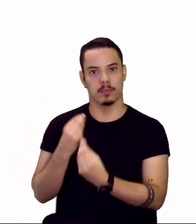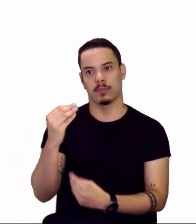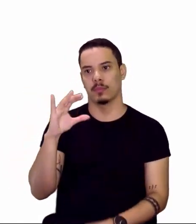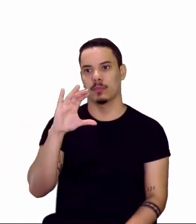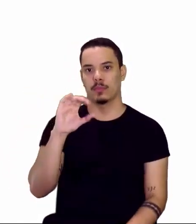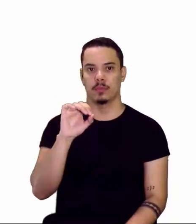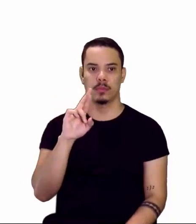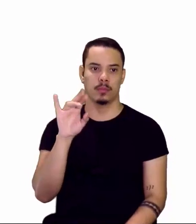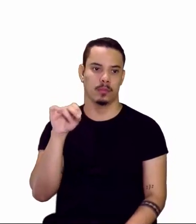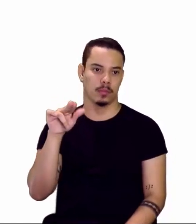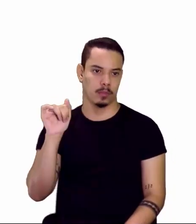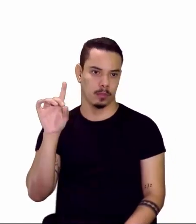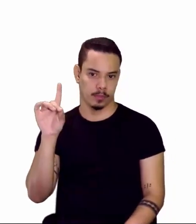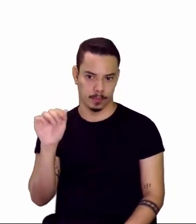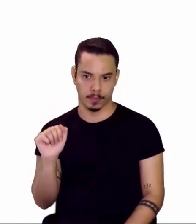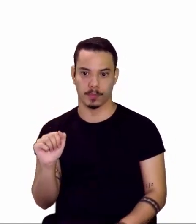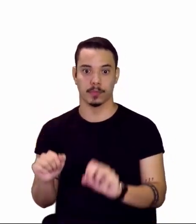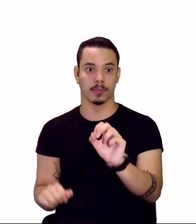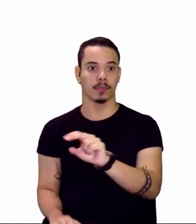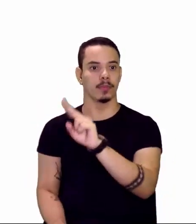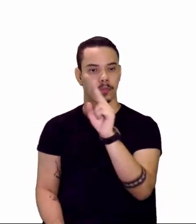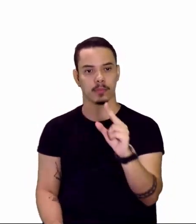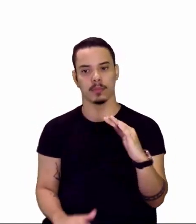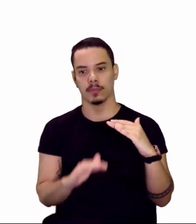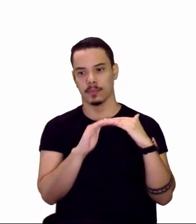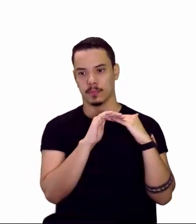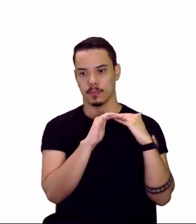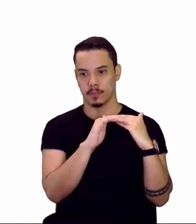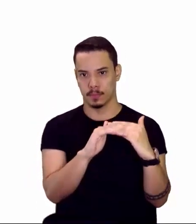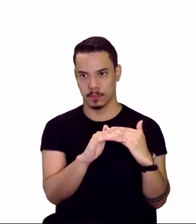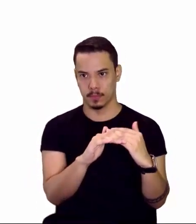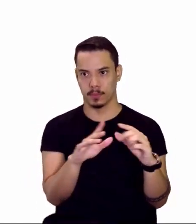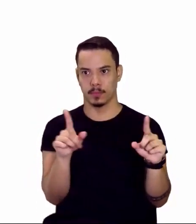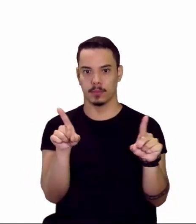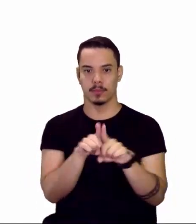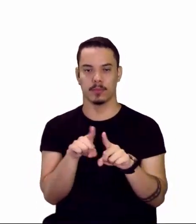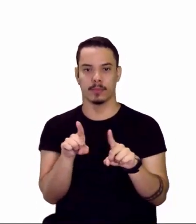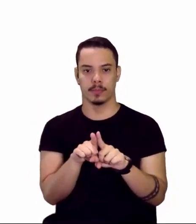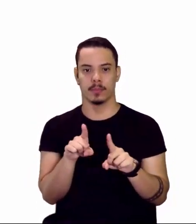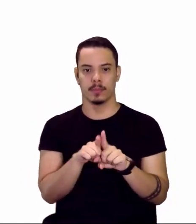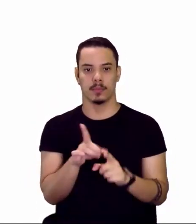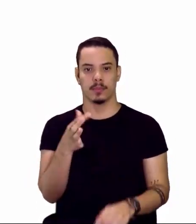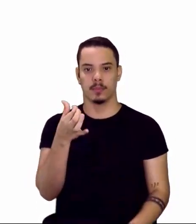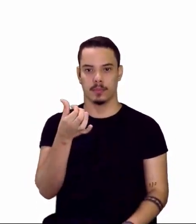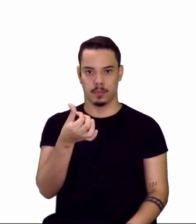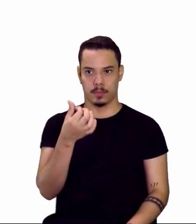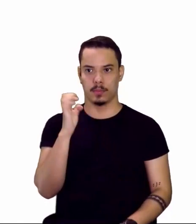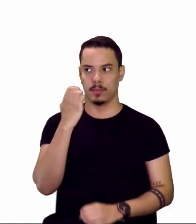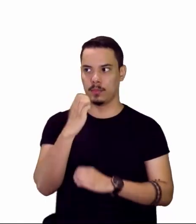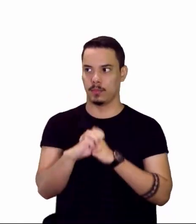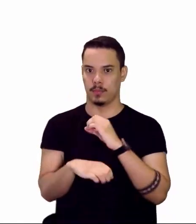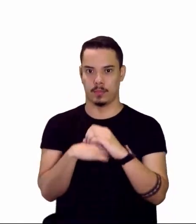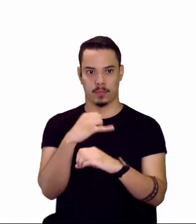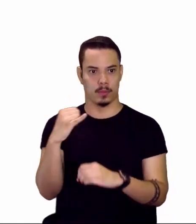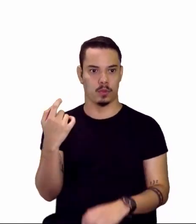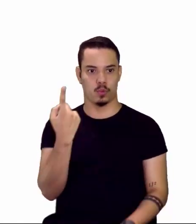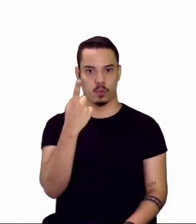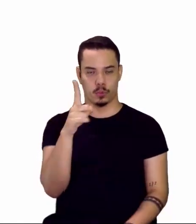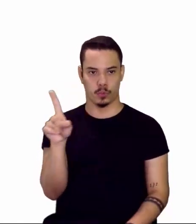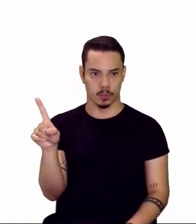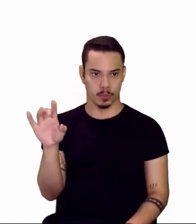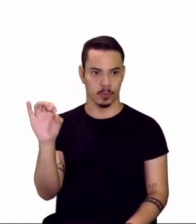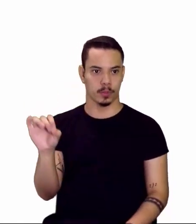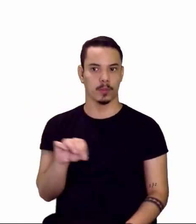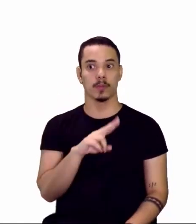coordenada, ou estabilizar-se com apenas 6 elétrons na última camada,